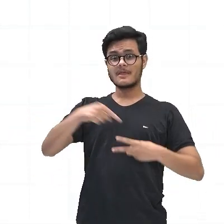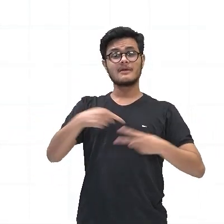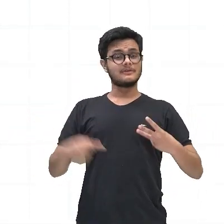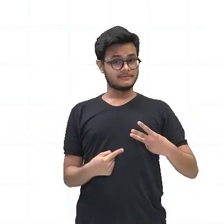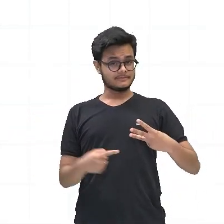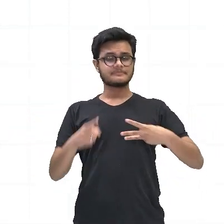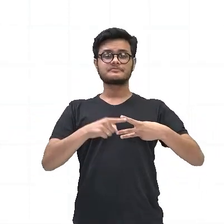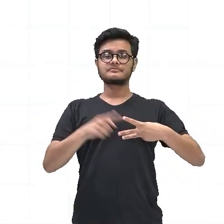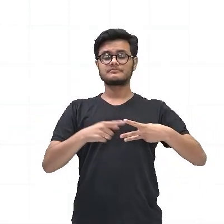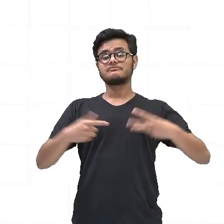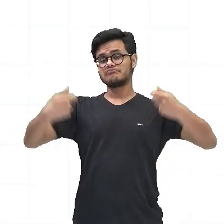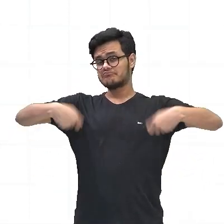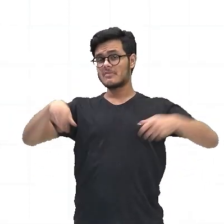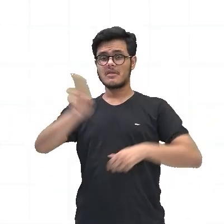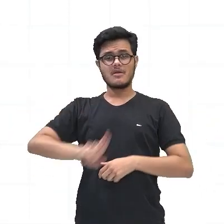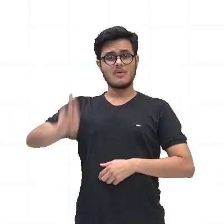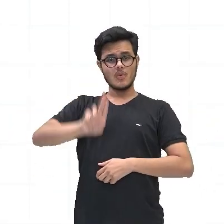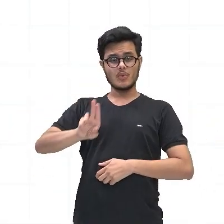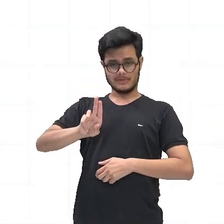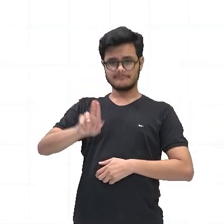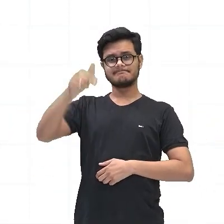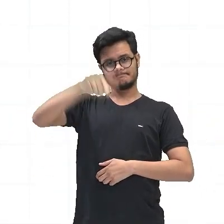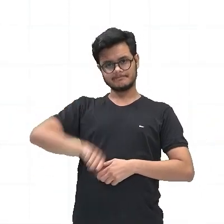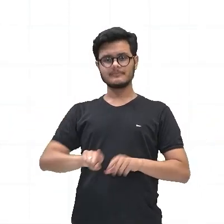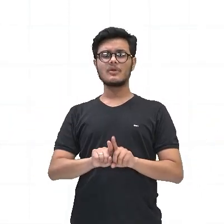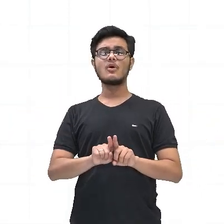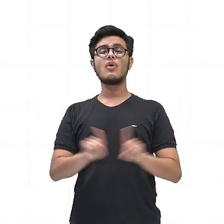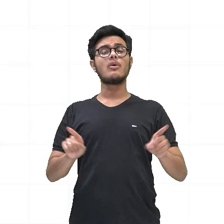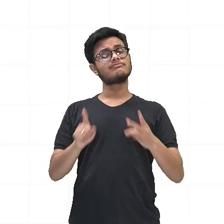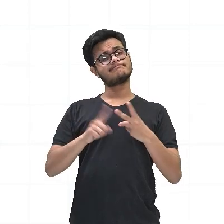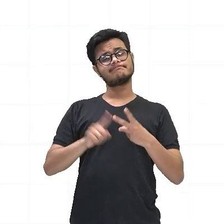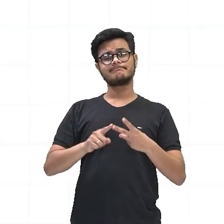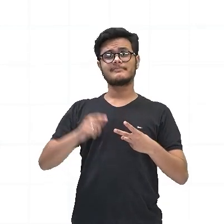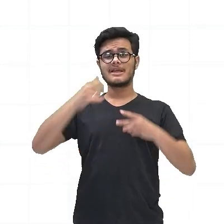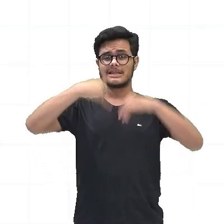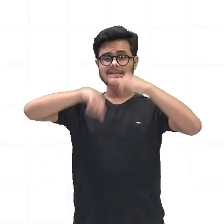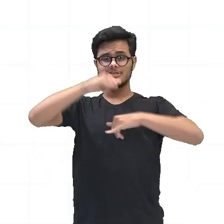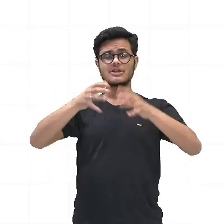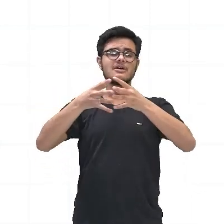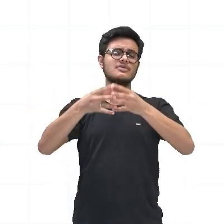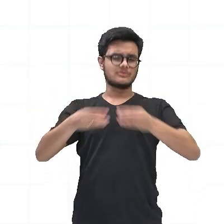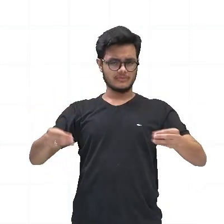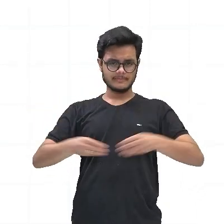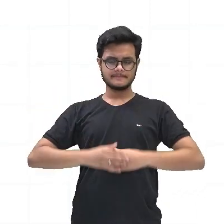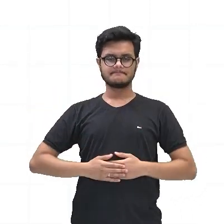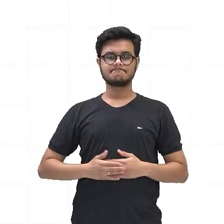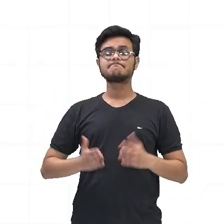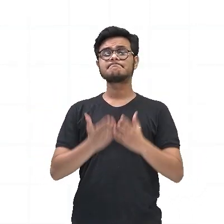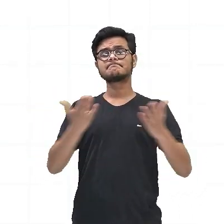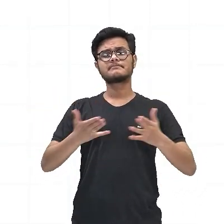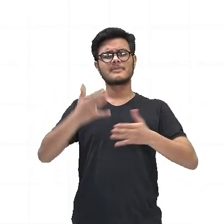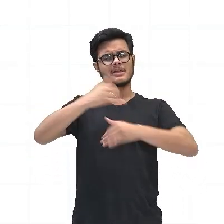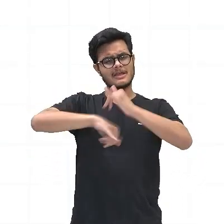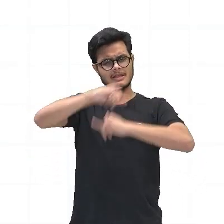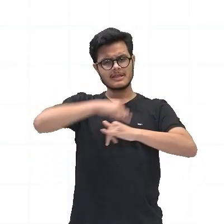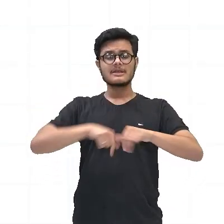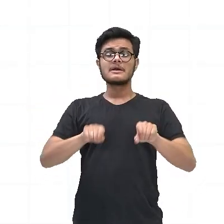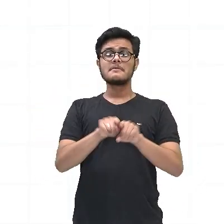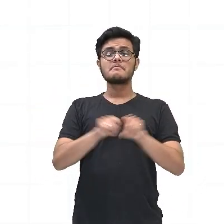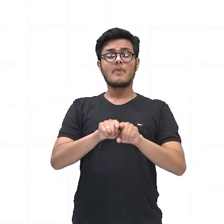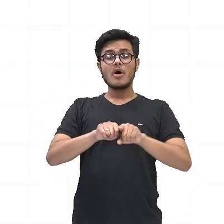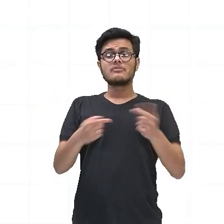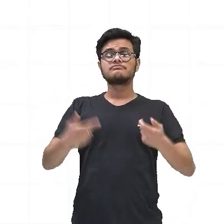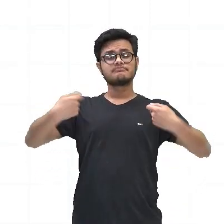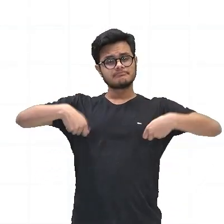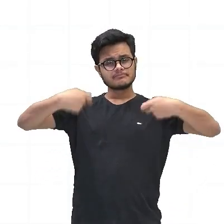como renováveis ou não renováveis. Então, como você observa, as fontes de energia são recursos dos quais